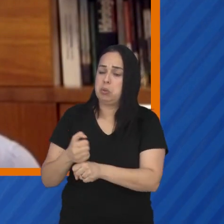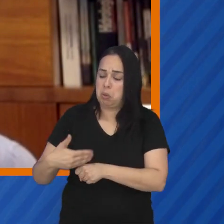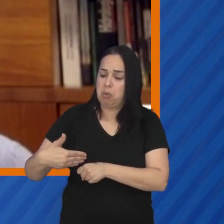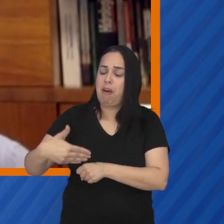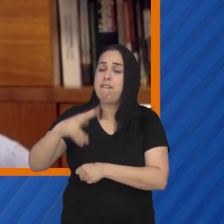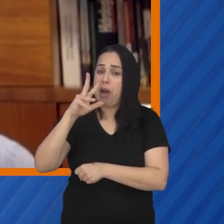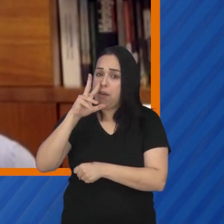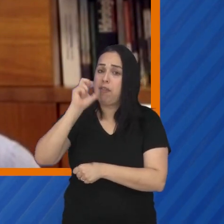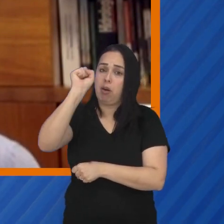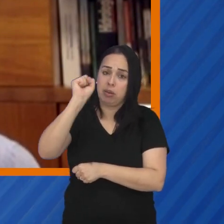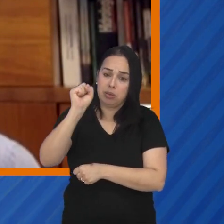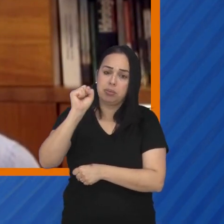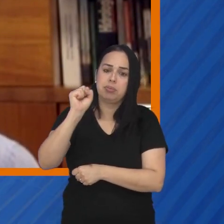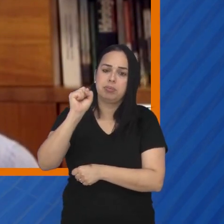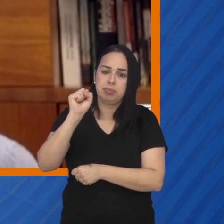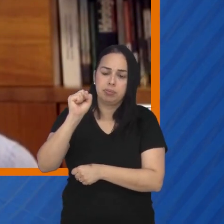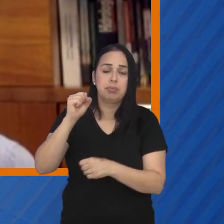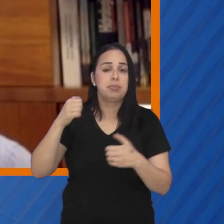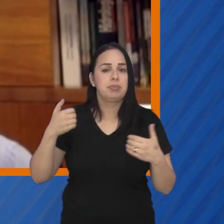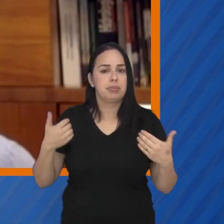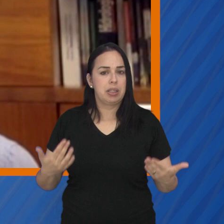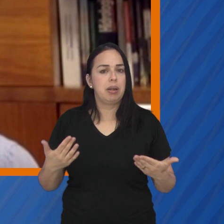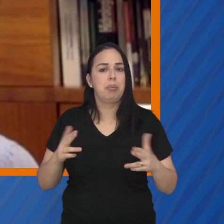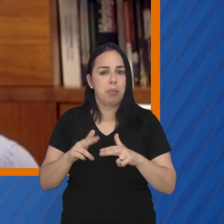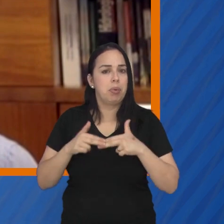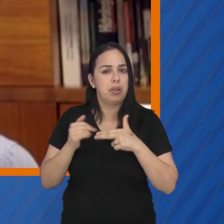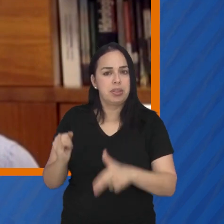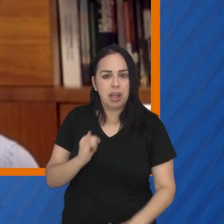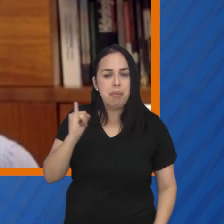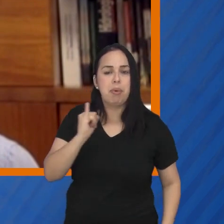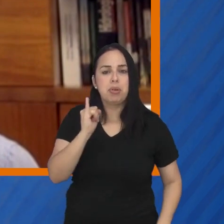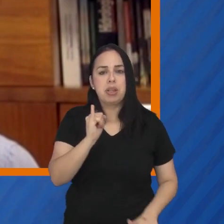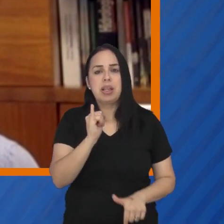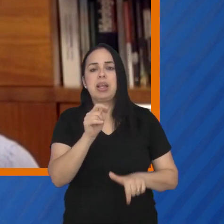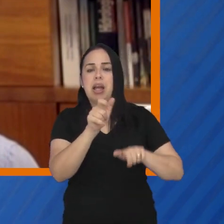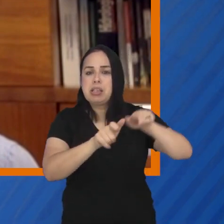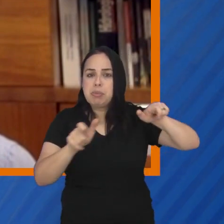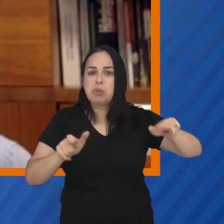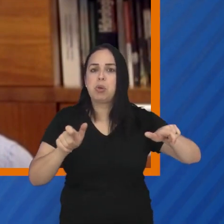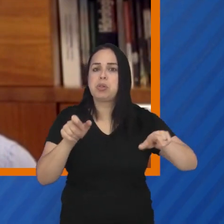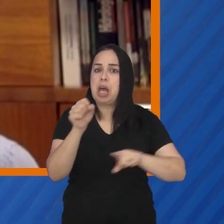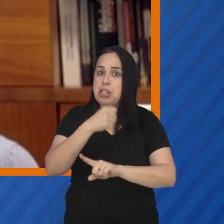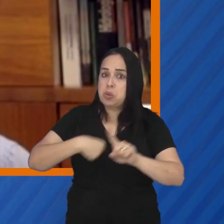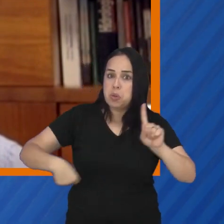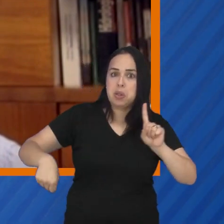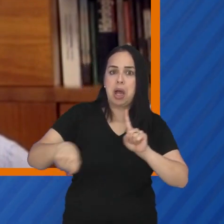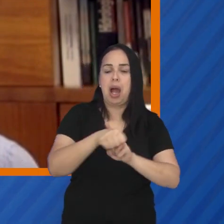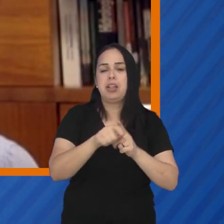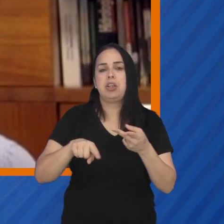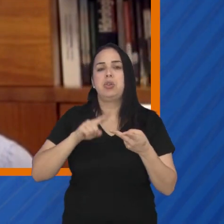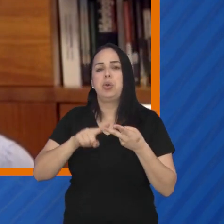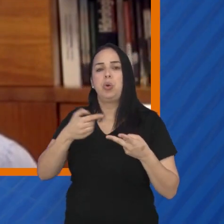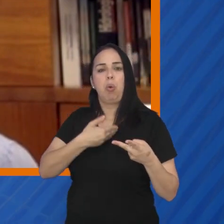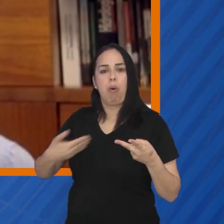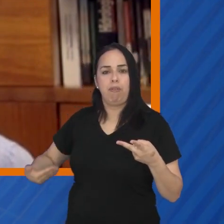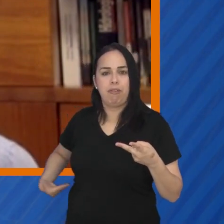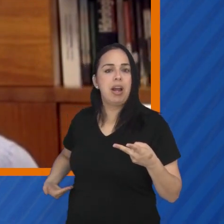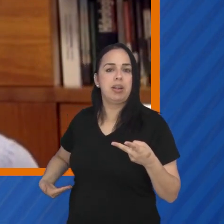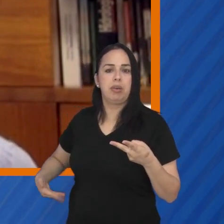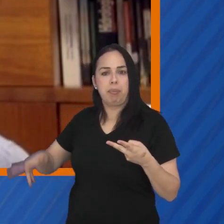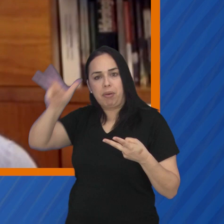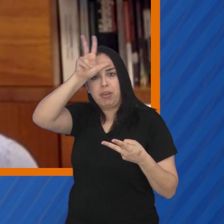agora em 2024. Então, é fundamental que as pessoas, a sociedade de uma maneira geral, o poder